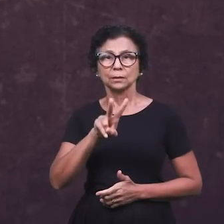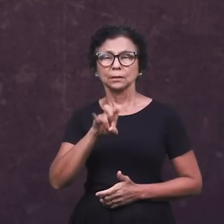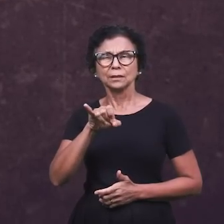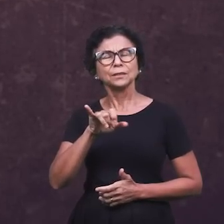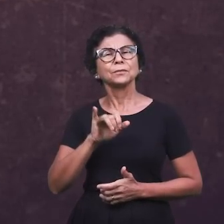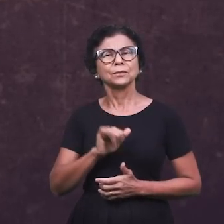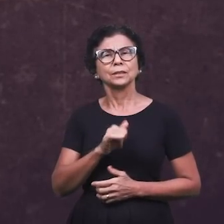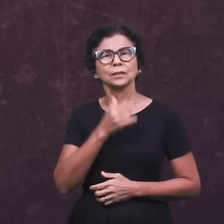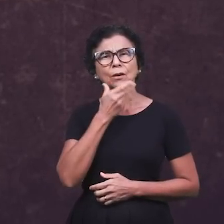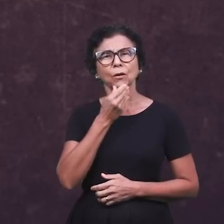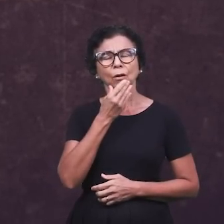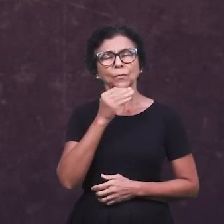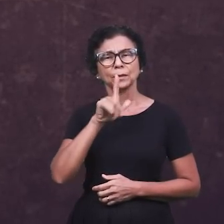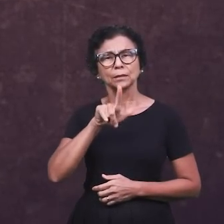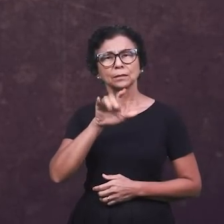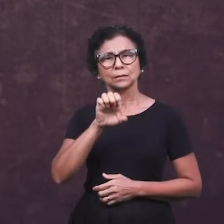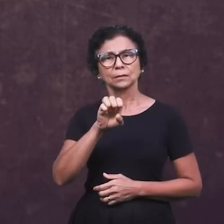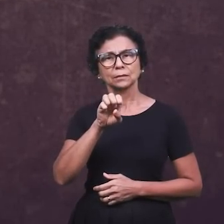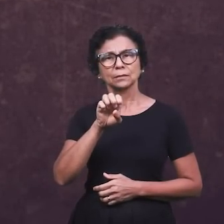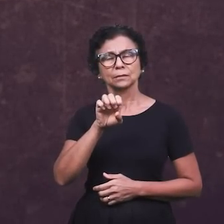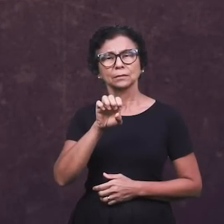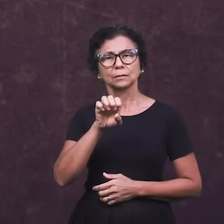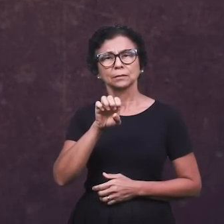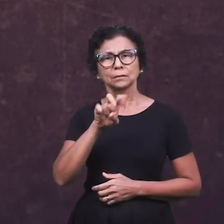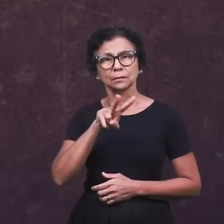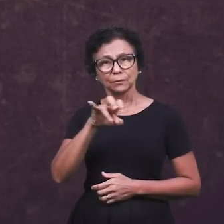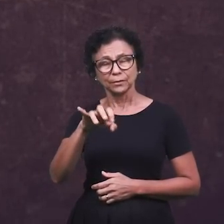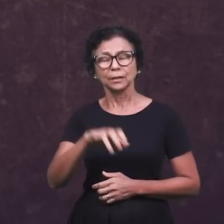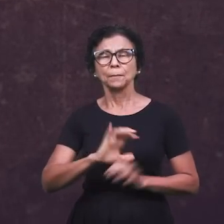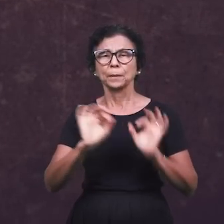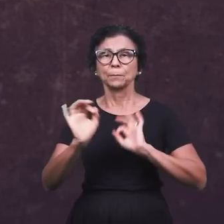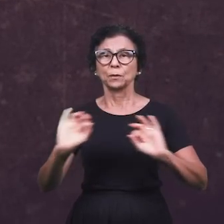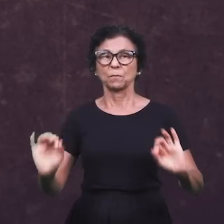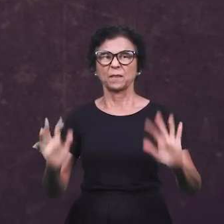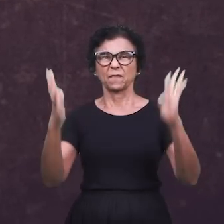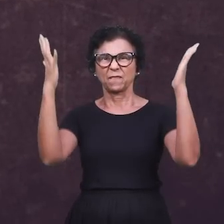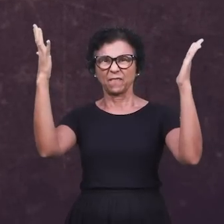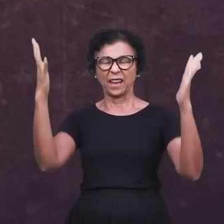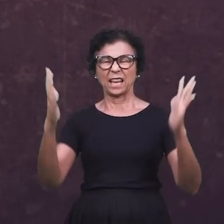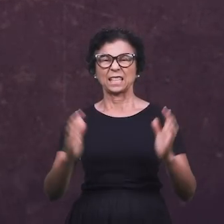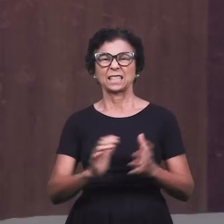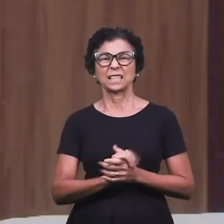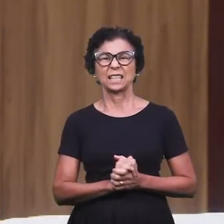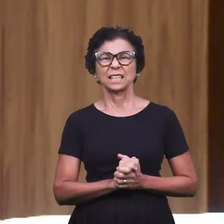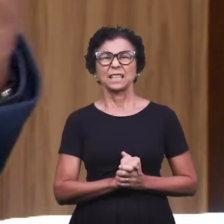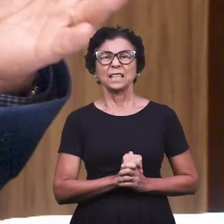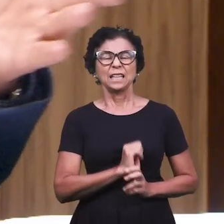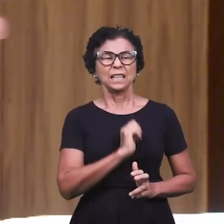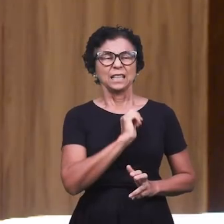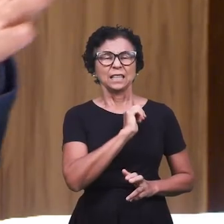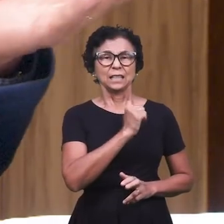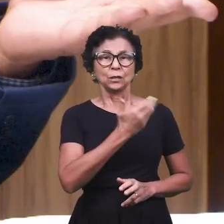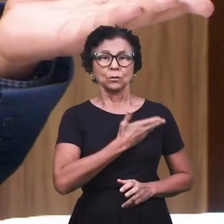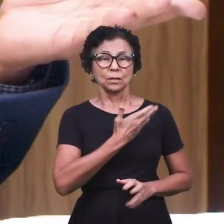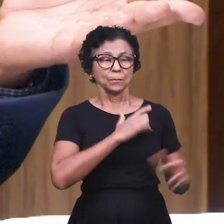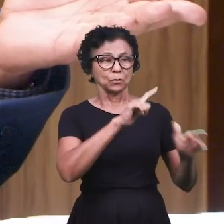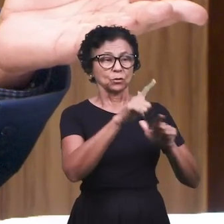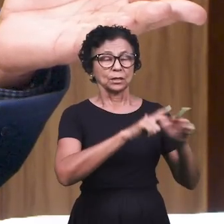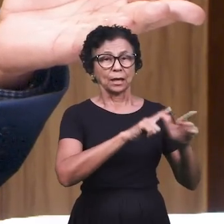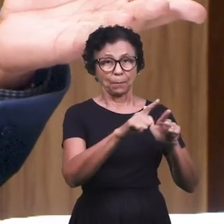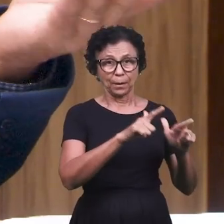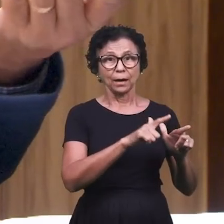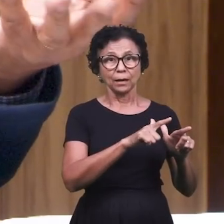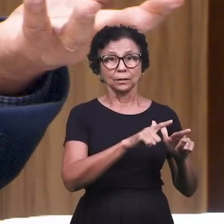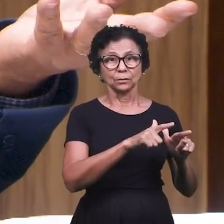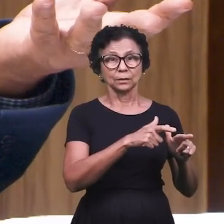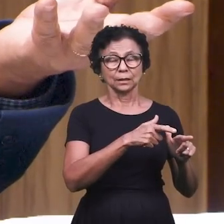Levi fez um grande banquete em sua casa, havia ali uma multidão de publicanos, olha só, os publicanos, os colegas de trabalho dele, que era cobrador